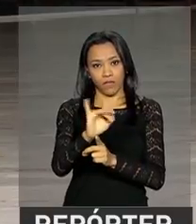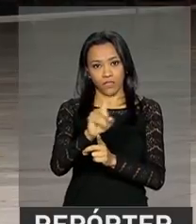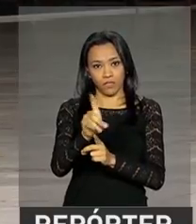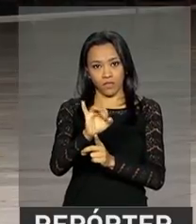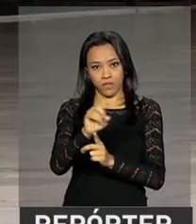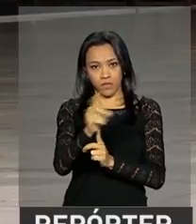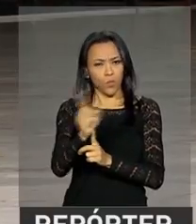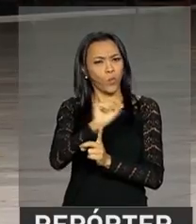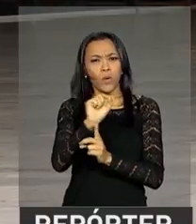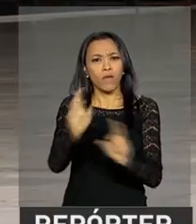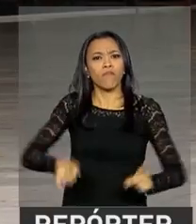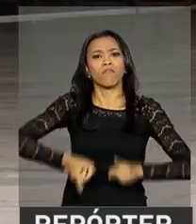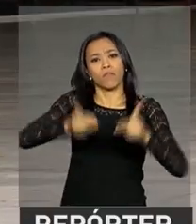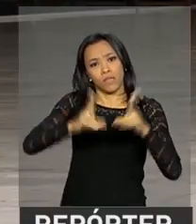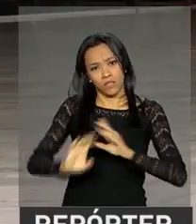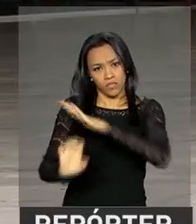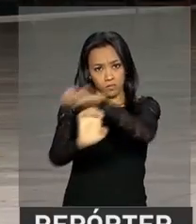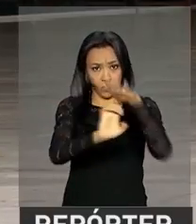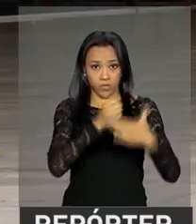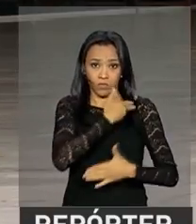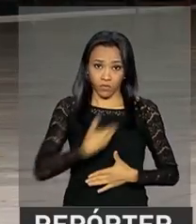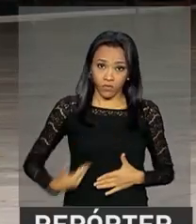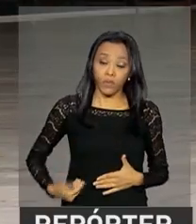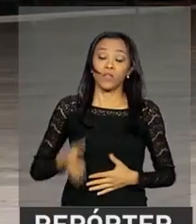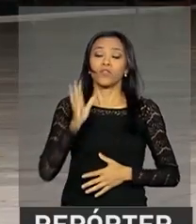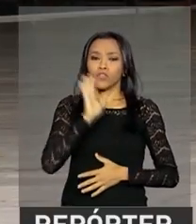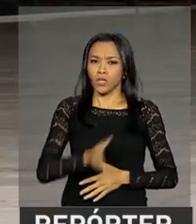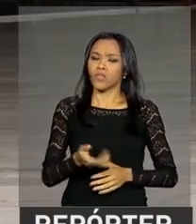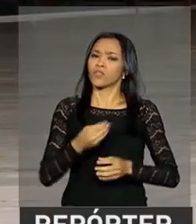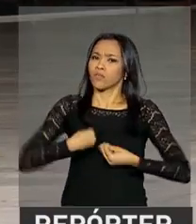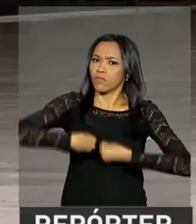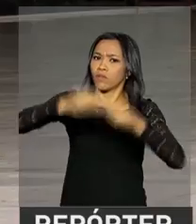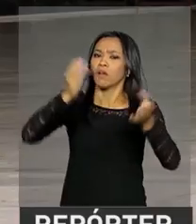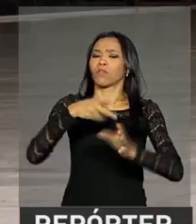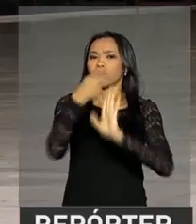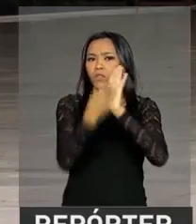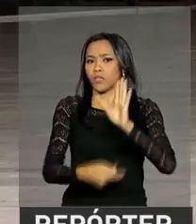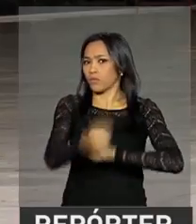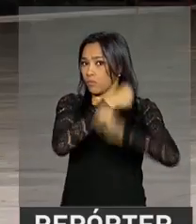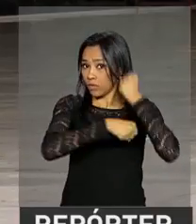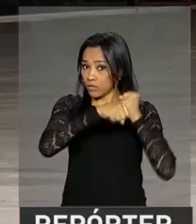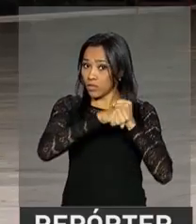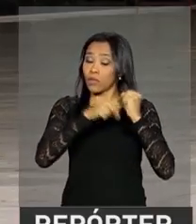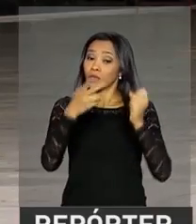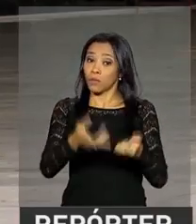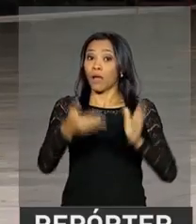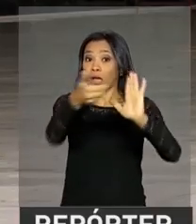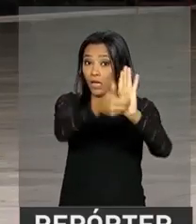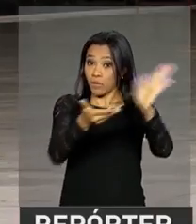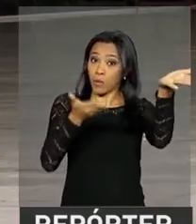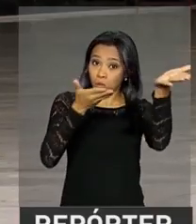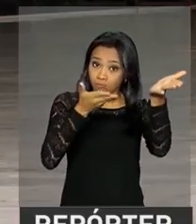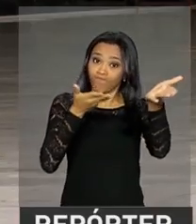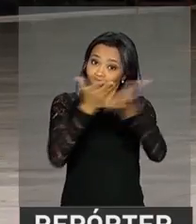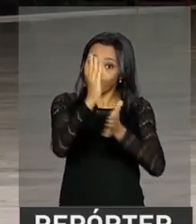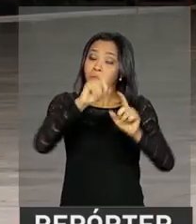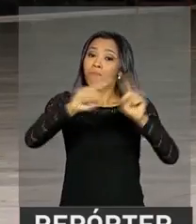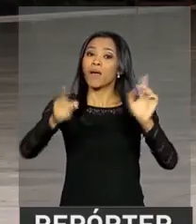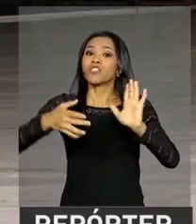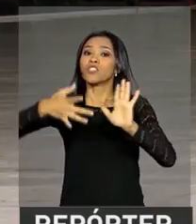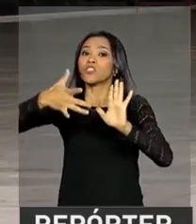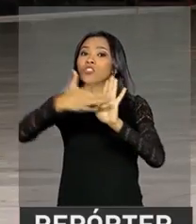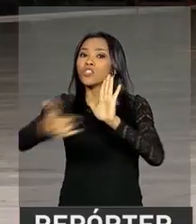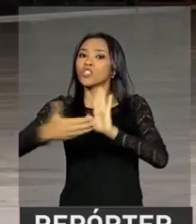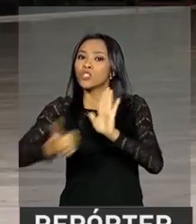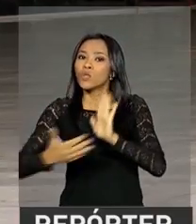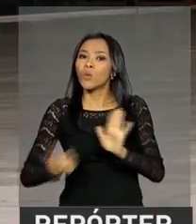já tinha tinha enviado um projeto no ano passado em dezembro a câmara aprovou a proposta mas excluiu do texto as contrapartidas e